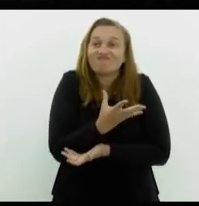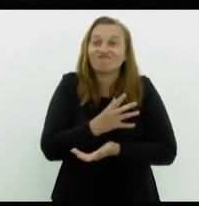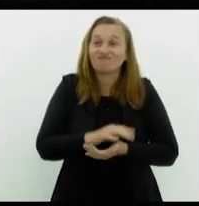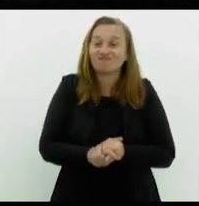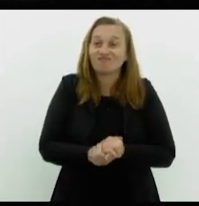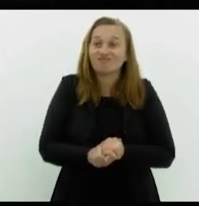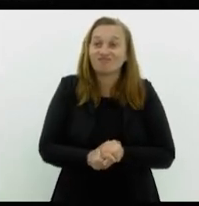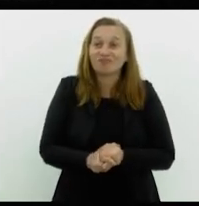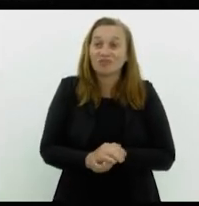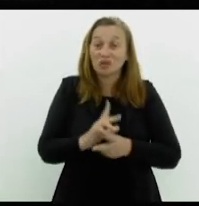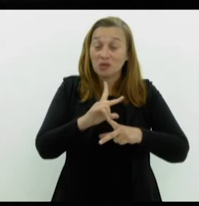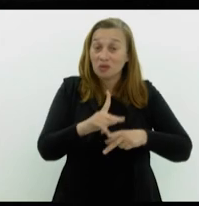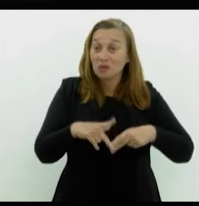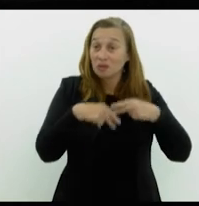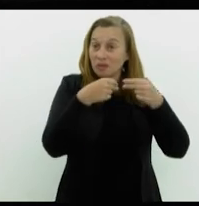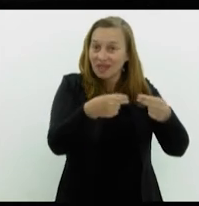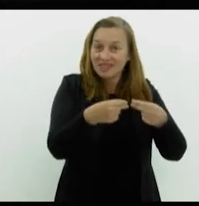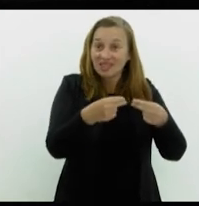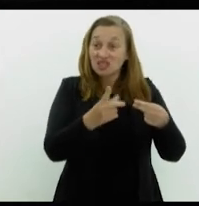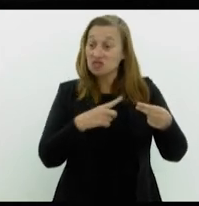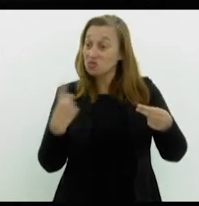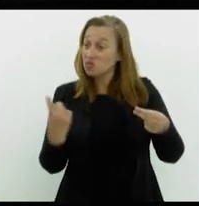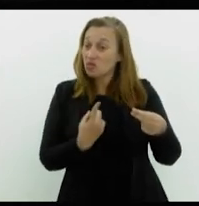Um presente que recebemos